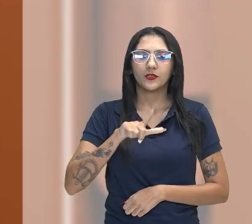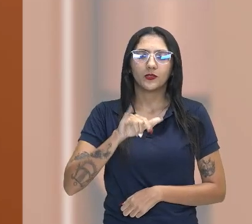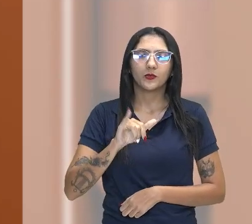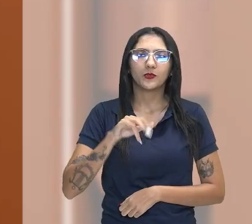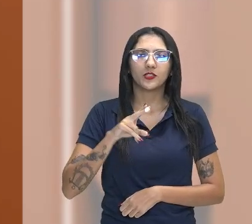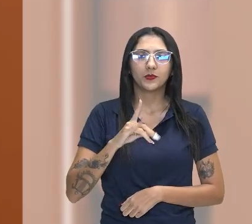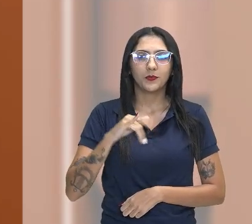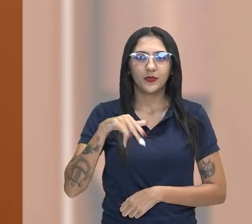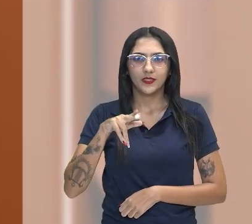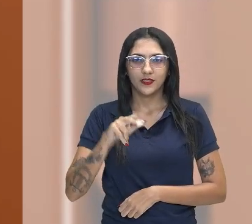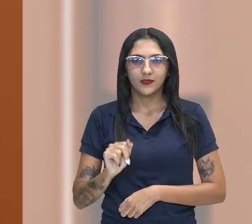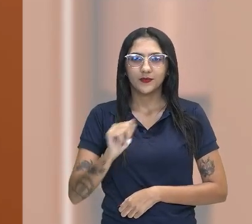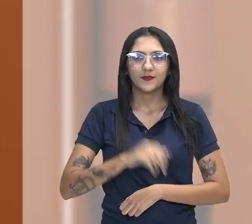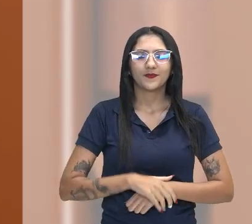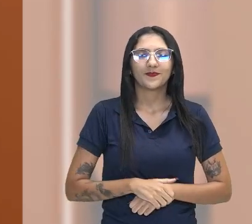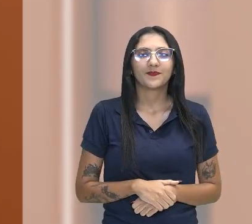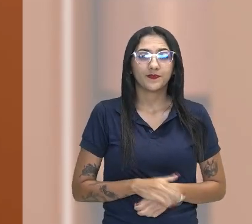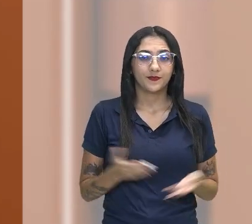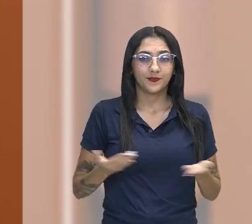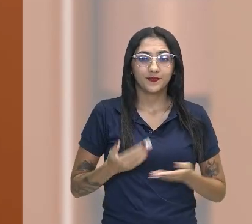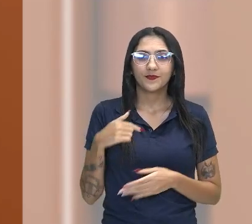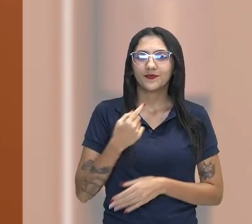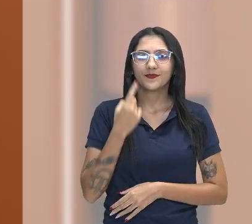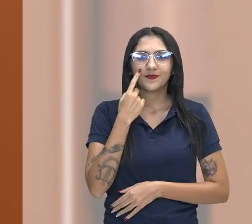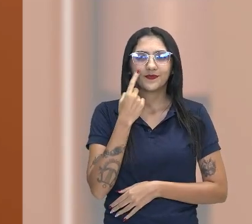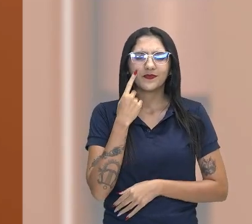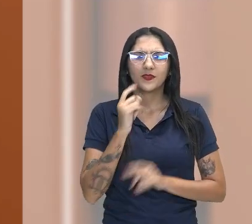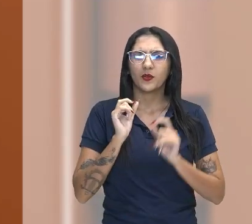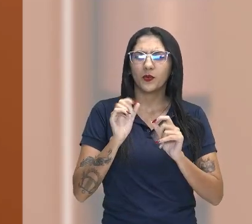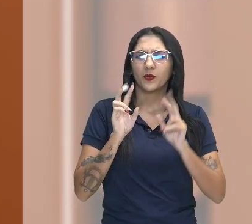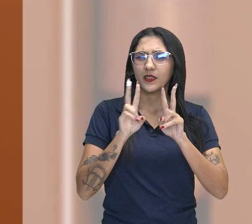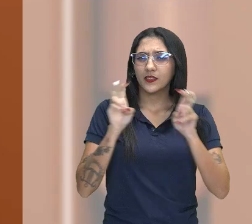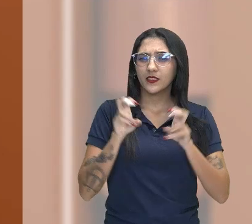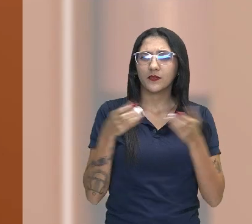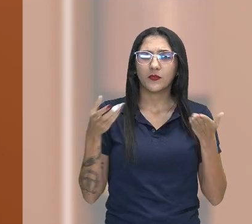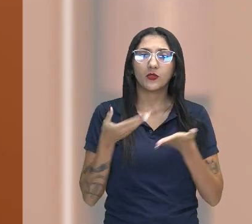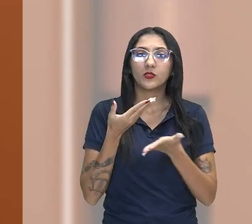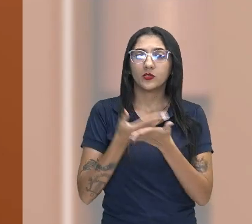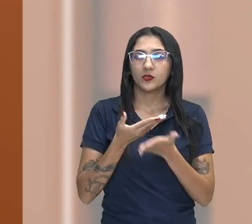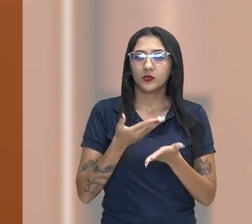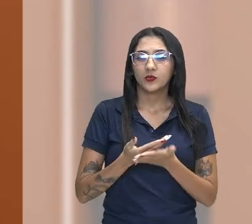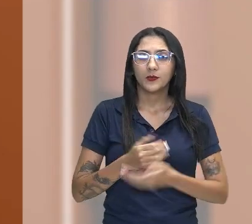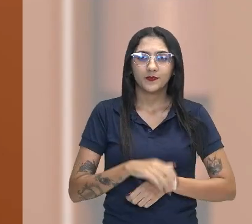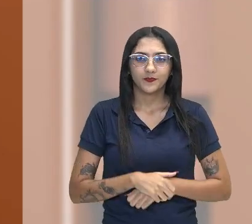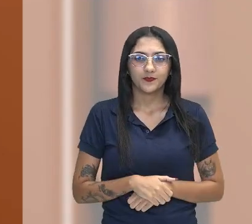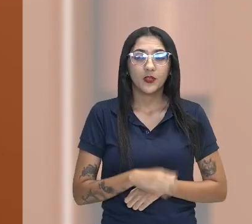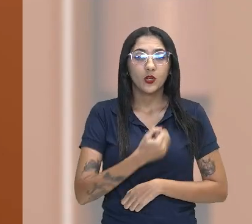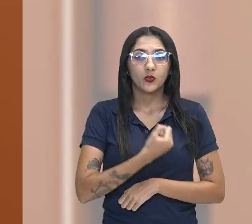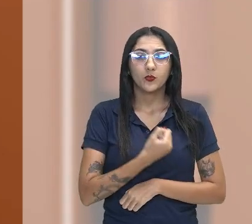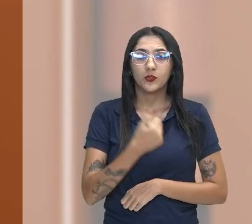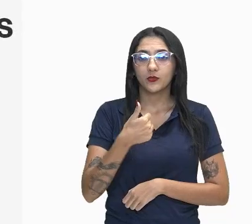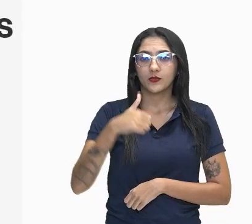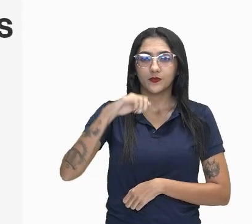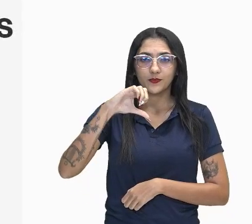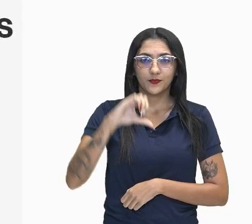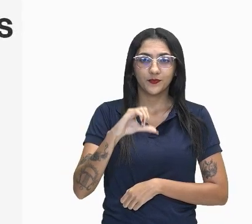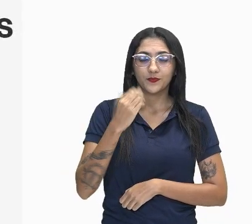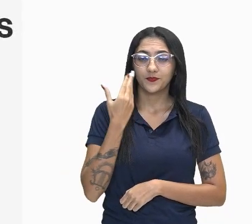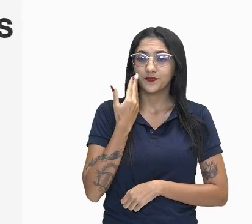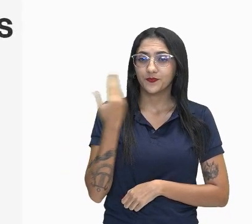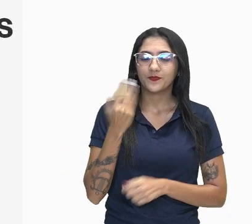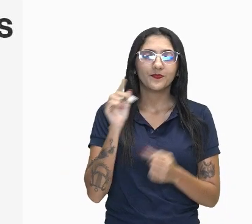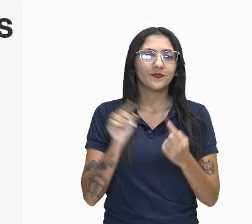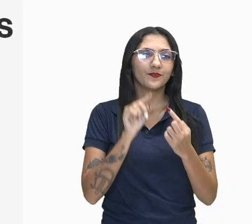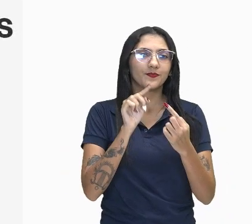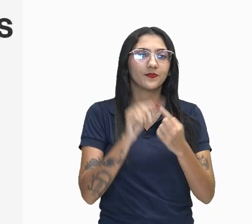Ludmila Dutra. Vamos agora verificar o que estudaremos na nossa aula 19. O objeto